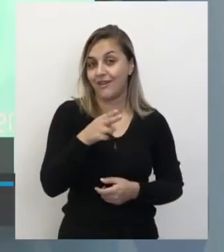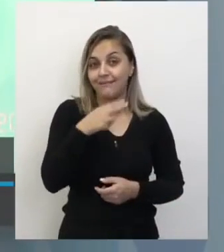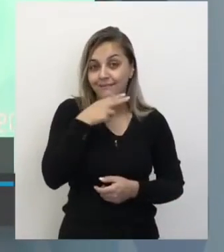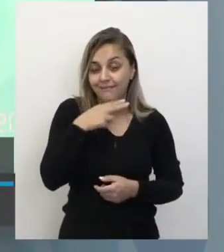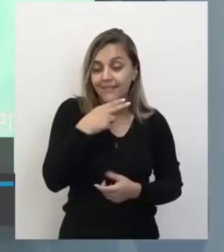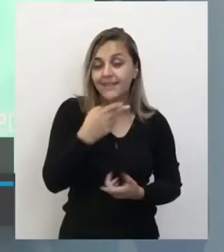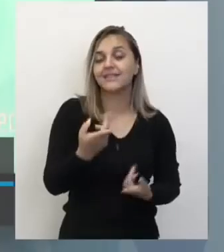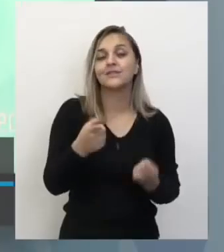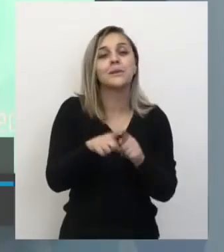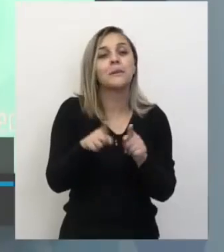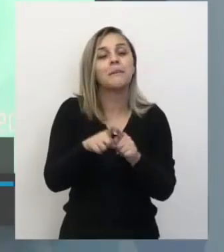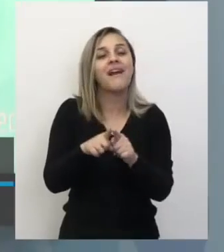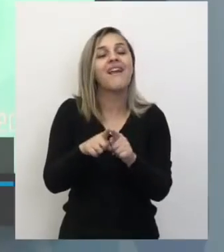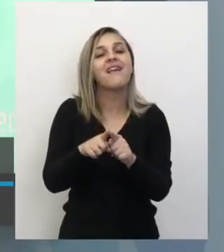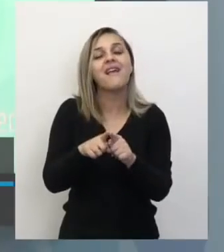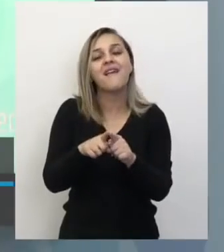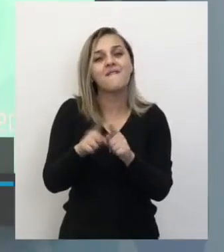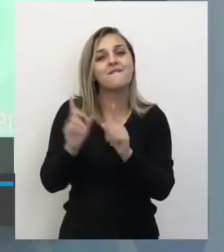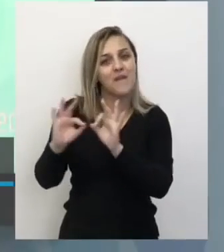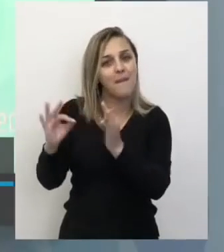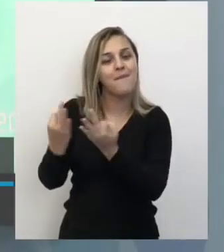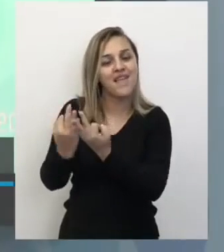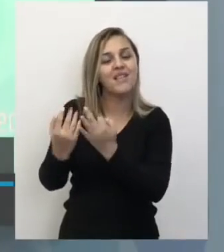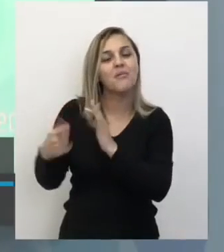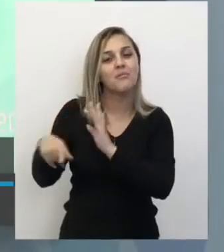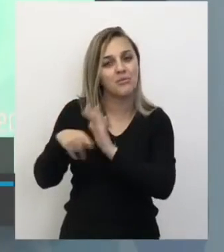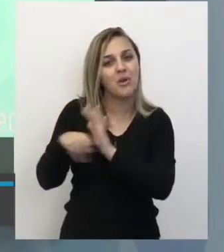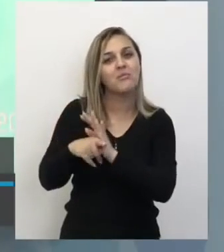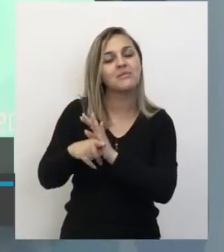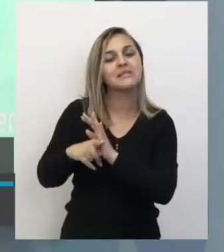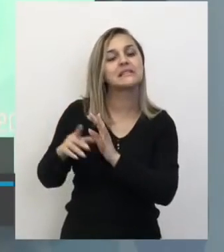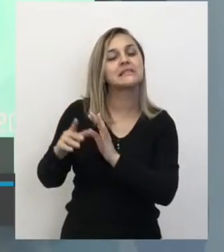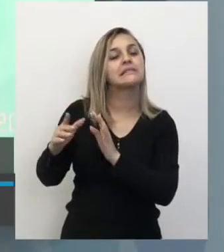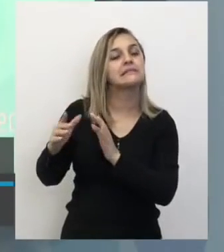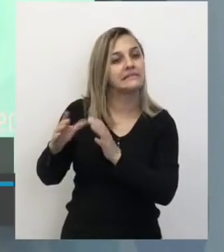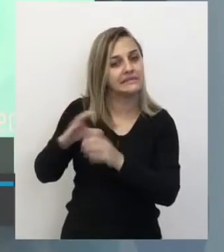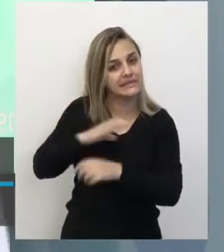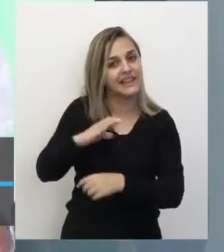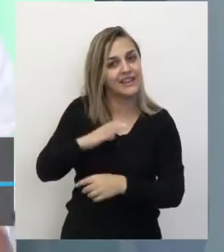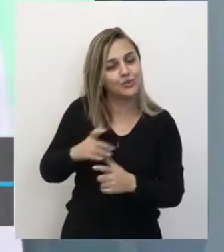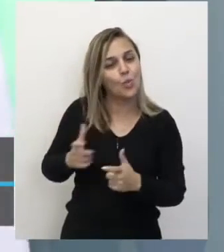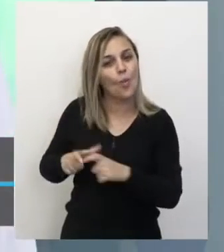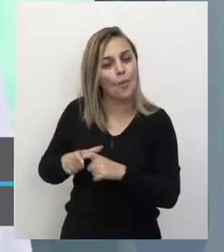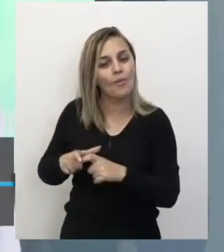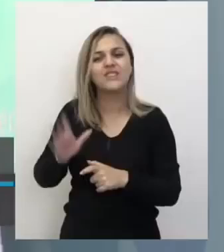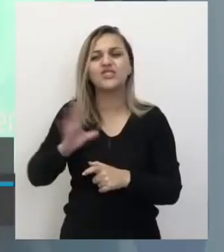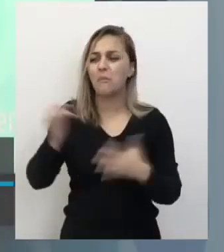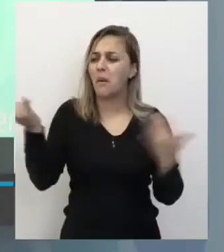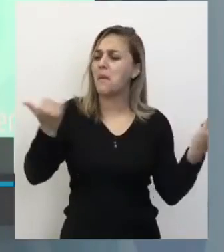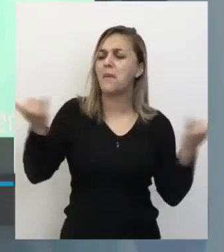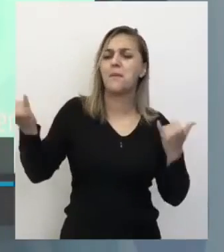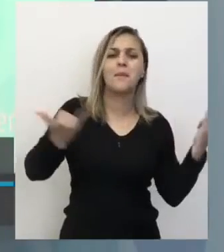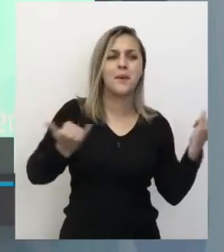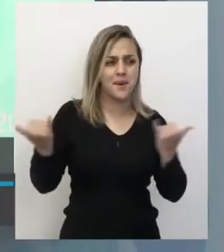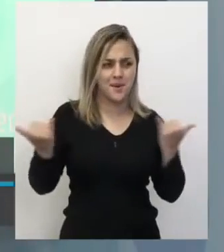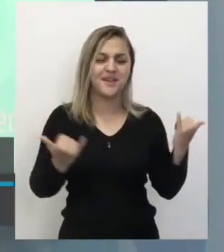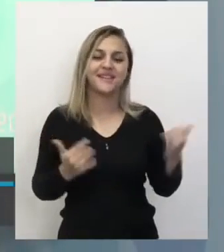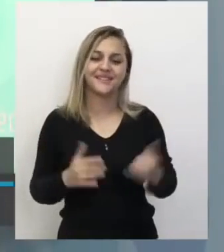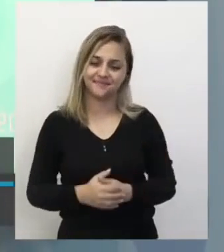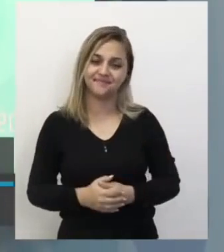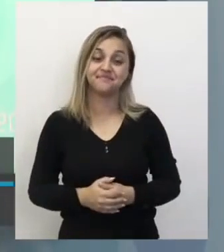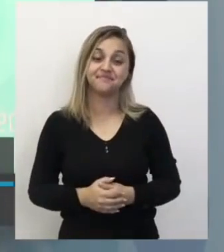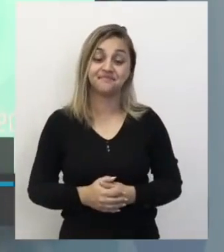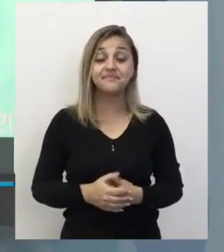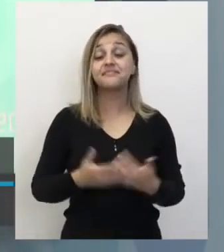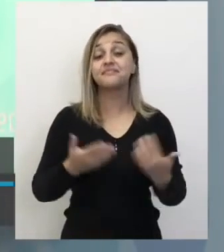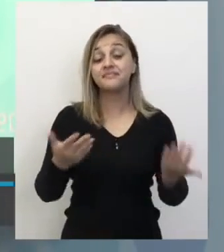de pessoas do interior de São Paulo, né? Então a gente ouve muita história, né? Muito bem. E aí... eu quero saber o seguinte, agora